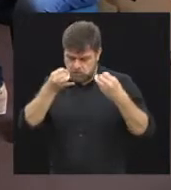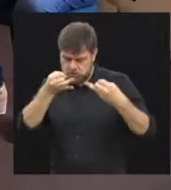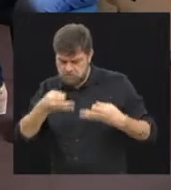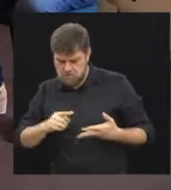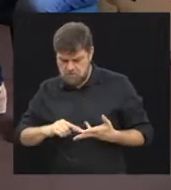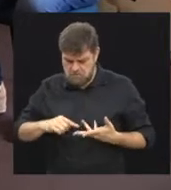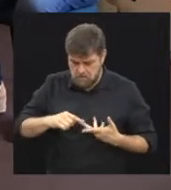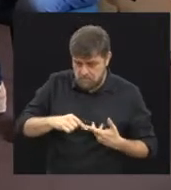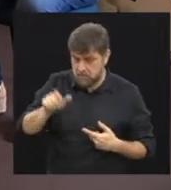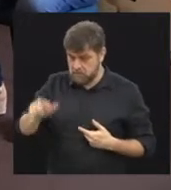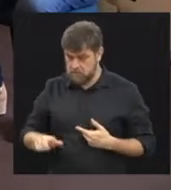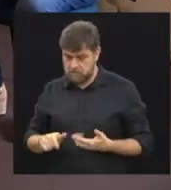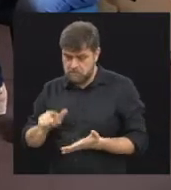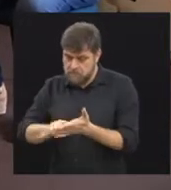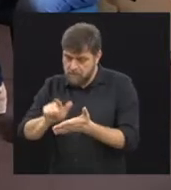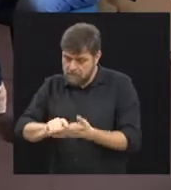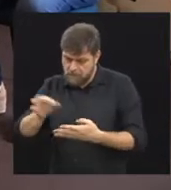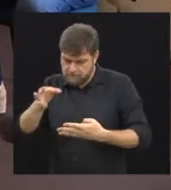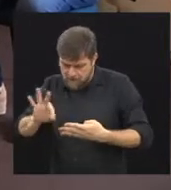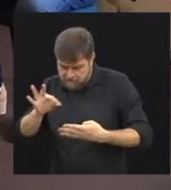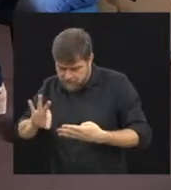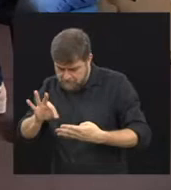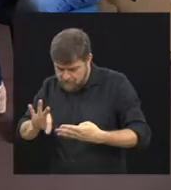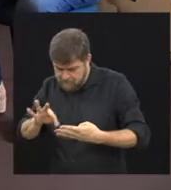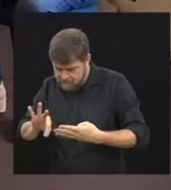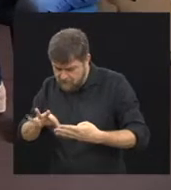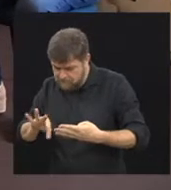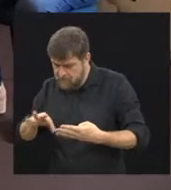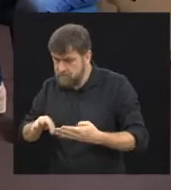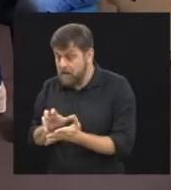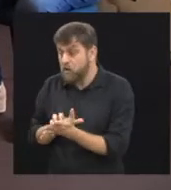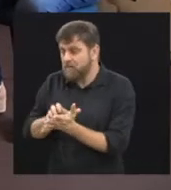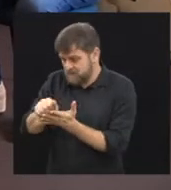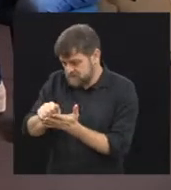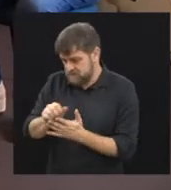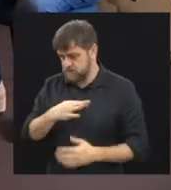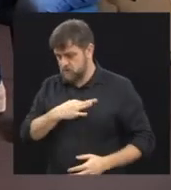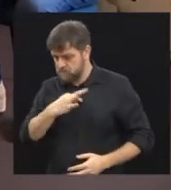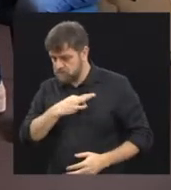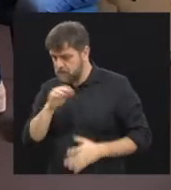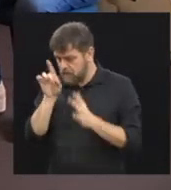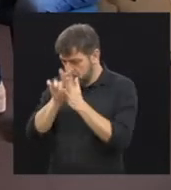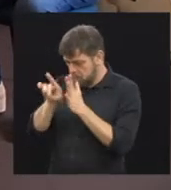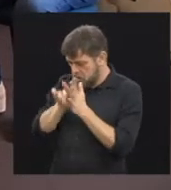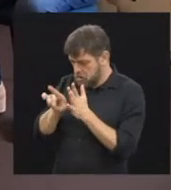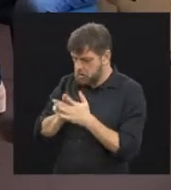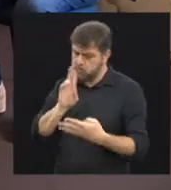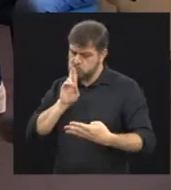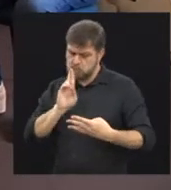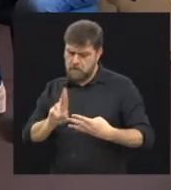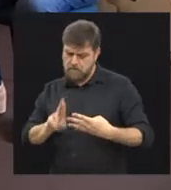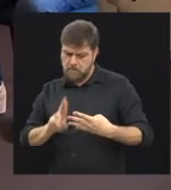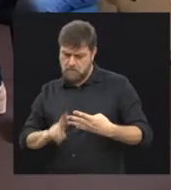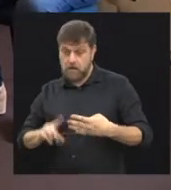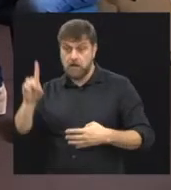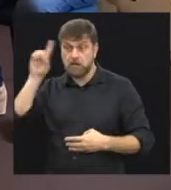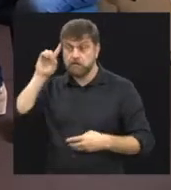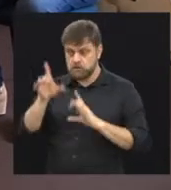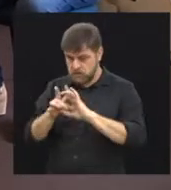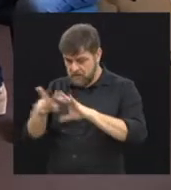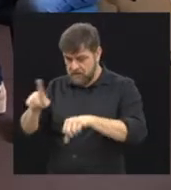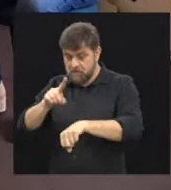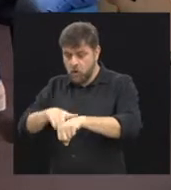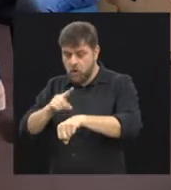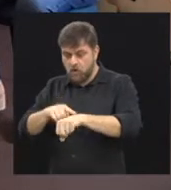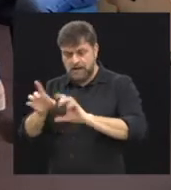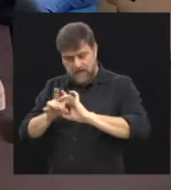isso, eles preenchem toda a papelada, que é a adesão de voluntário, questionário de voluntário, quais são os dias que ele pode